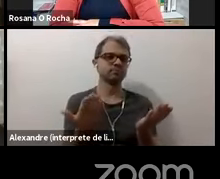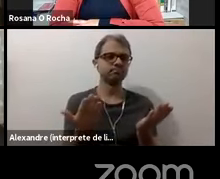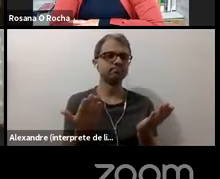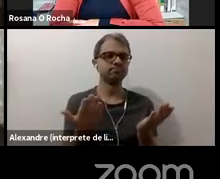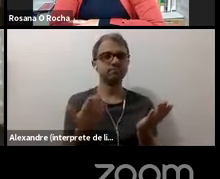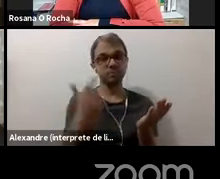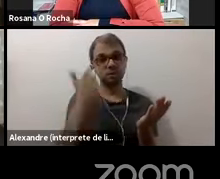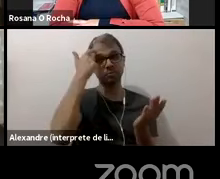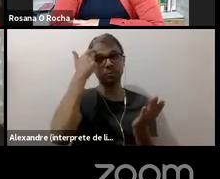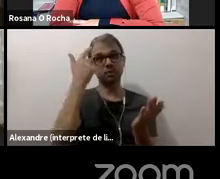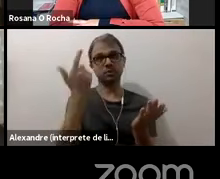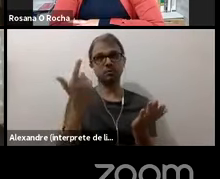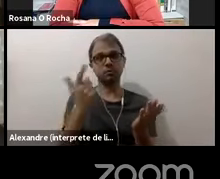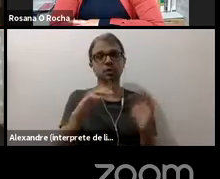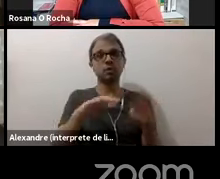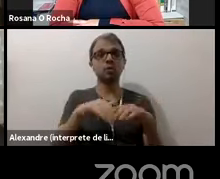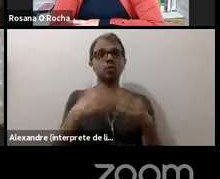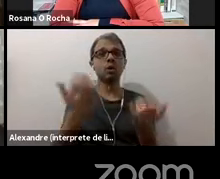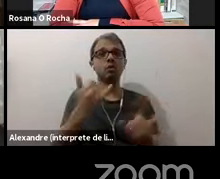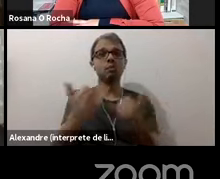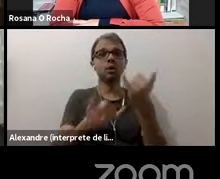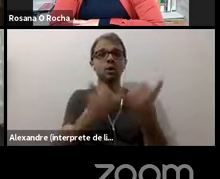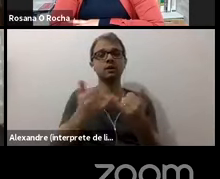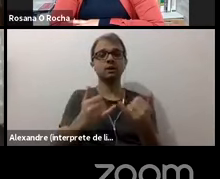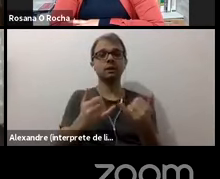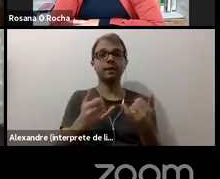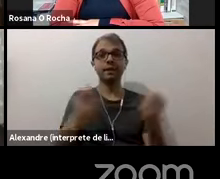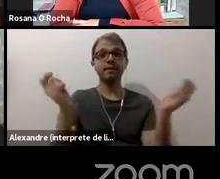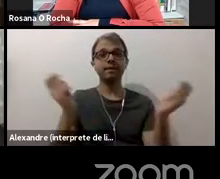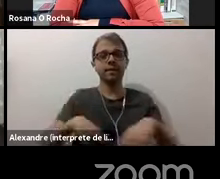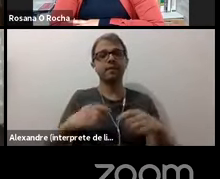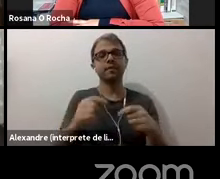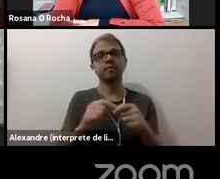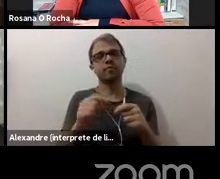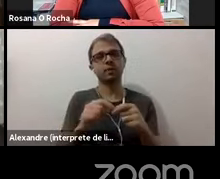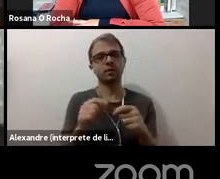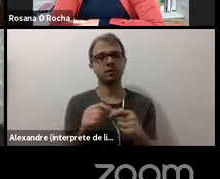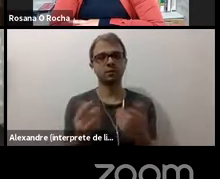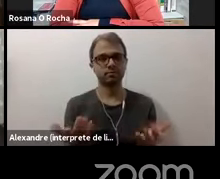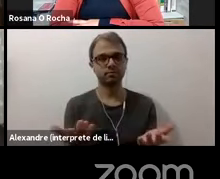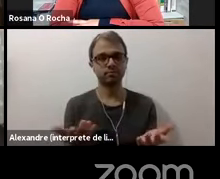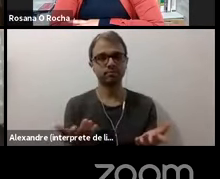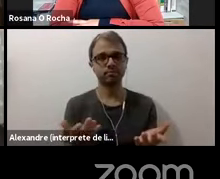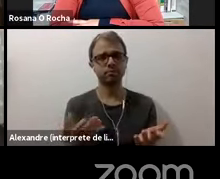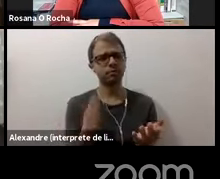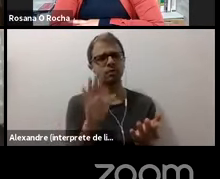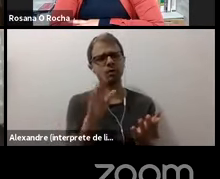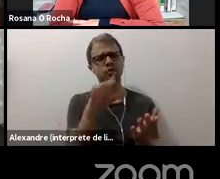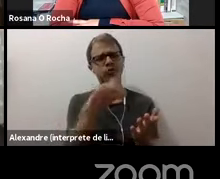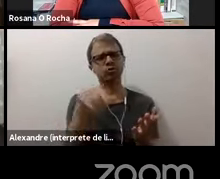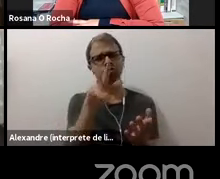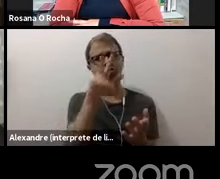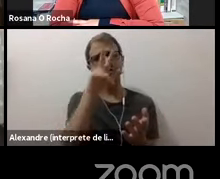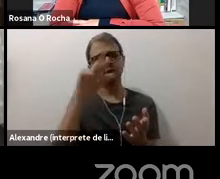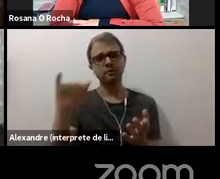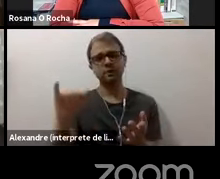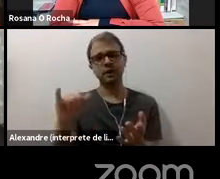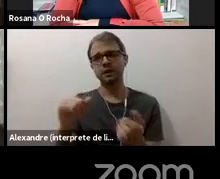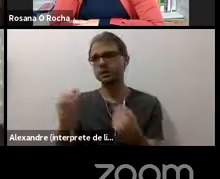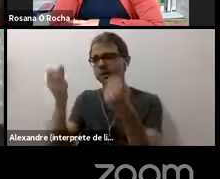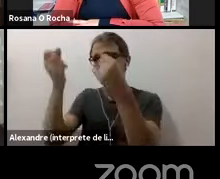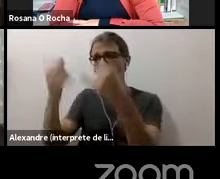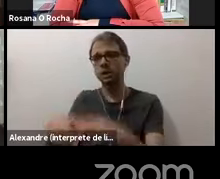quais brincadeiras fazem mais sentido, como que a gente vai conscientizar as crianças desse